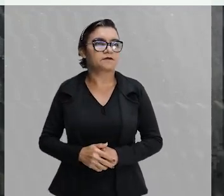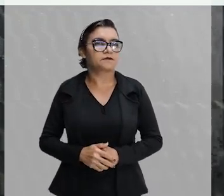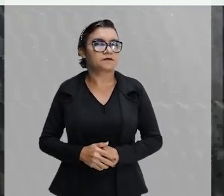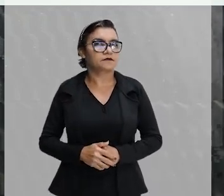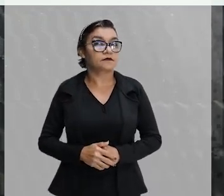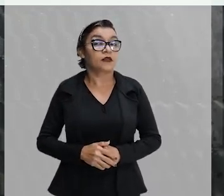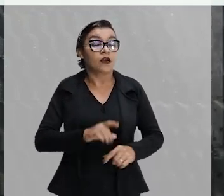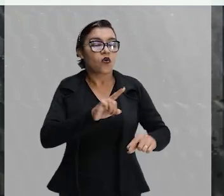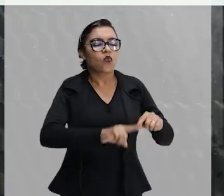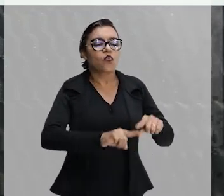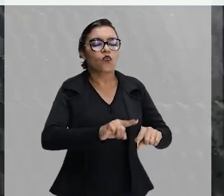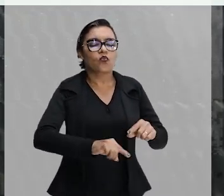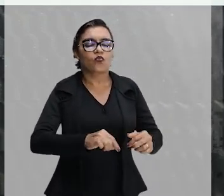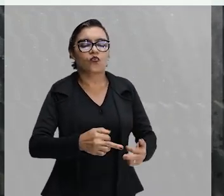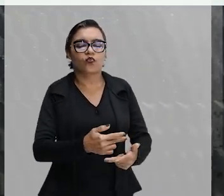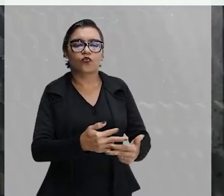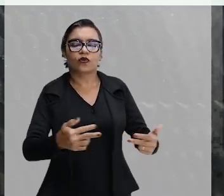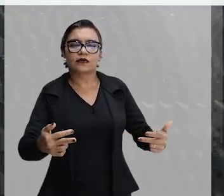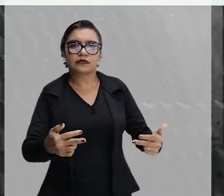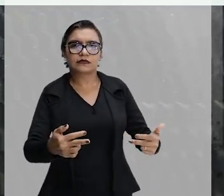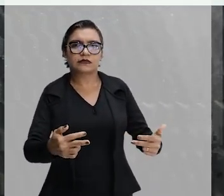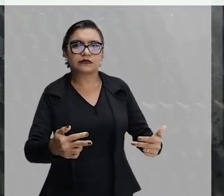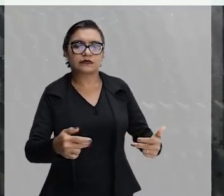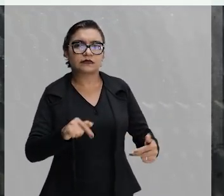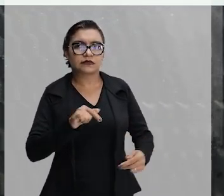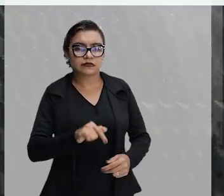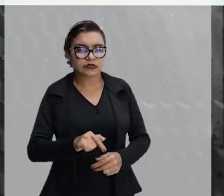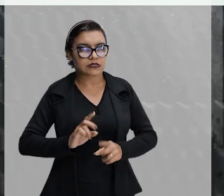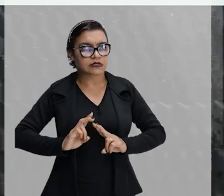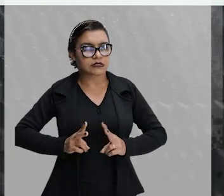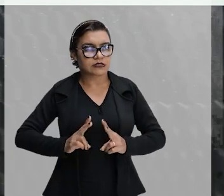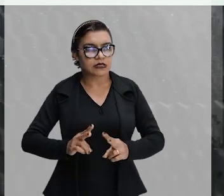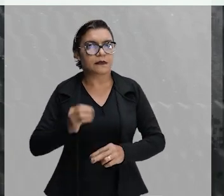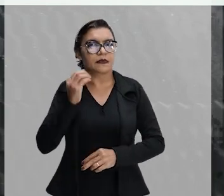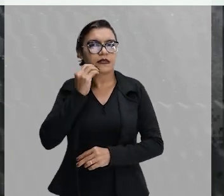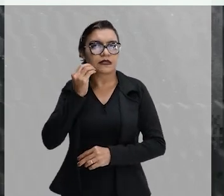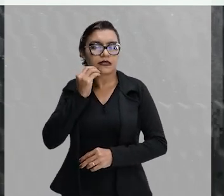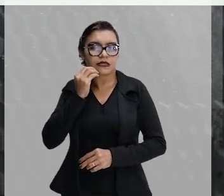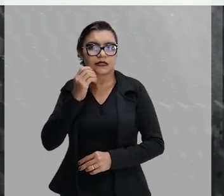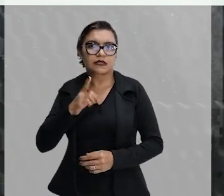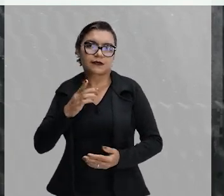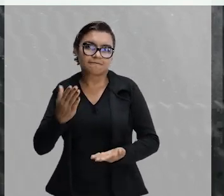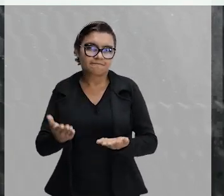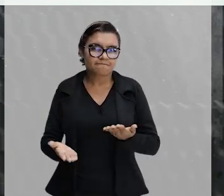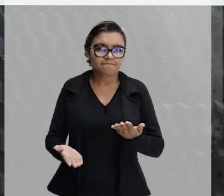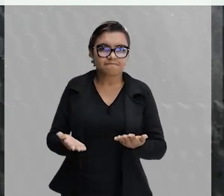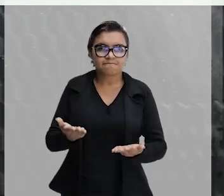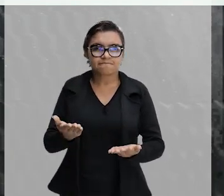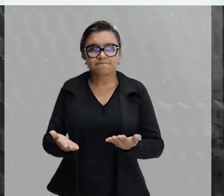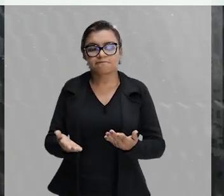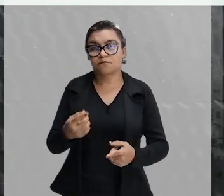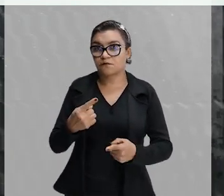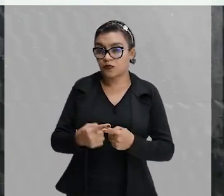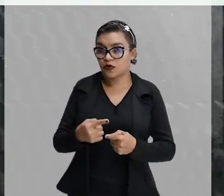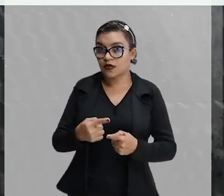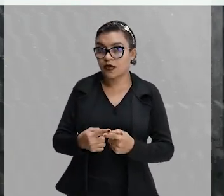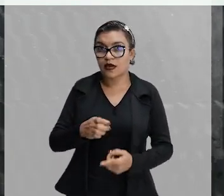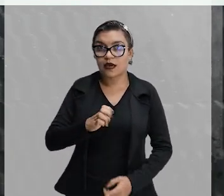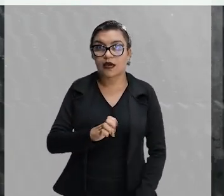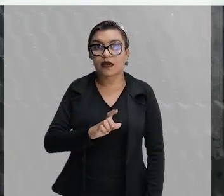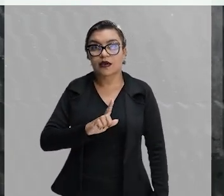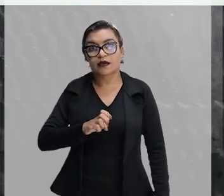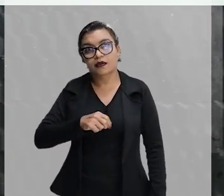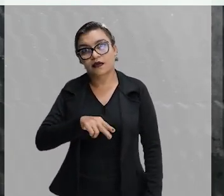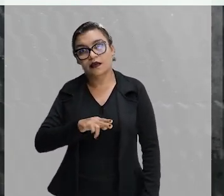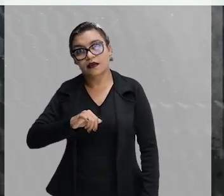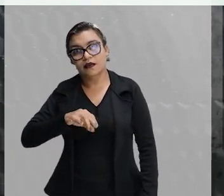os corpos, né, a natureza, ela sempre tenta trabalhar com equilíbrios, porque o equilíbrio,